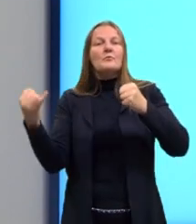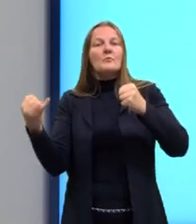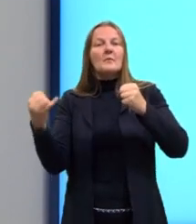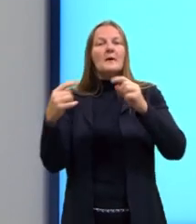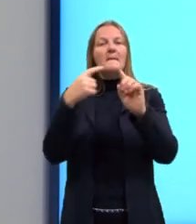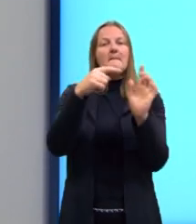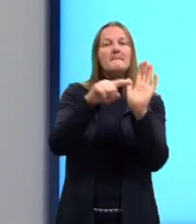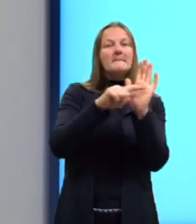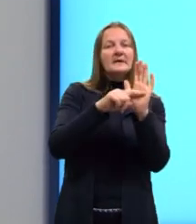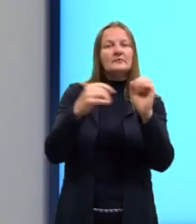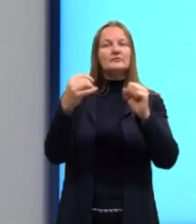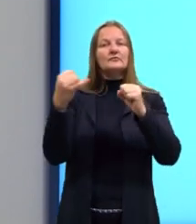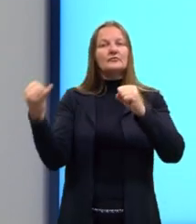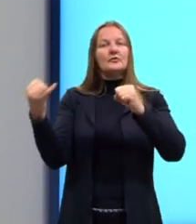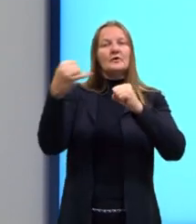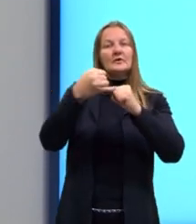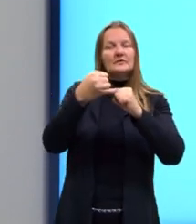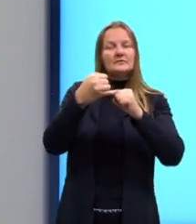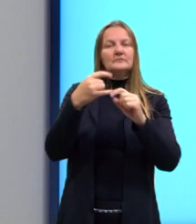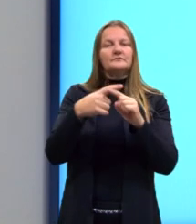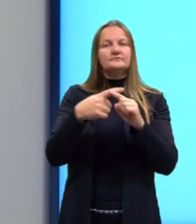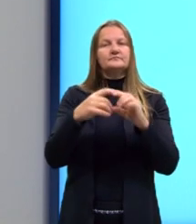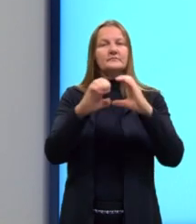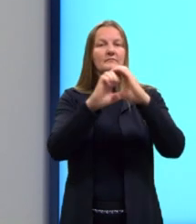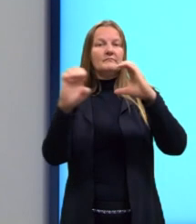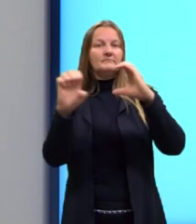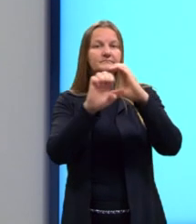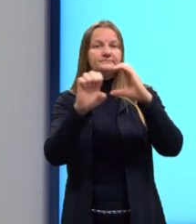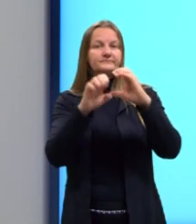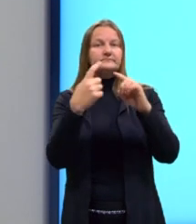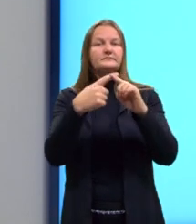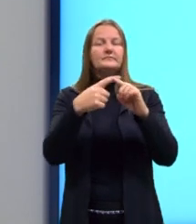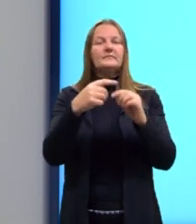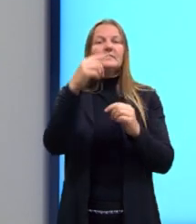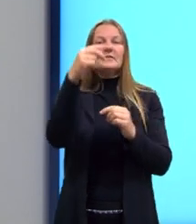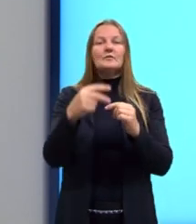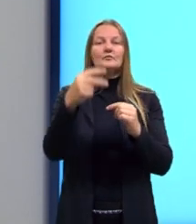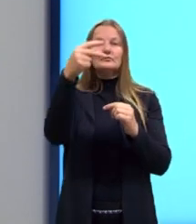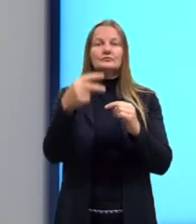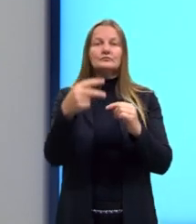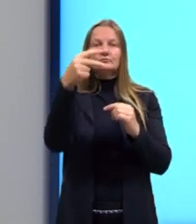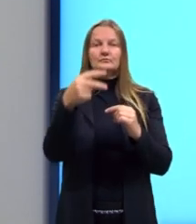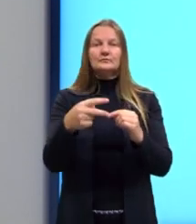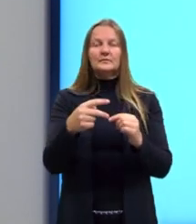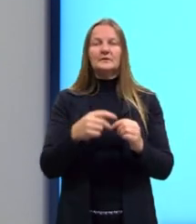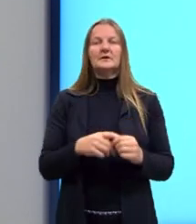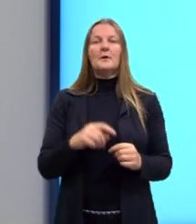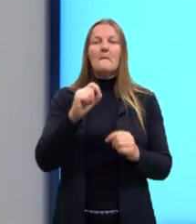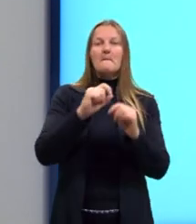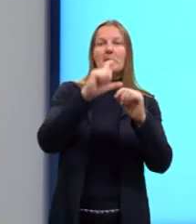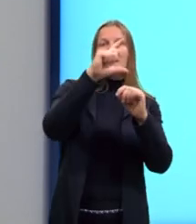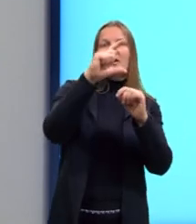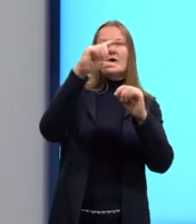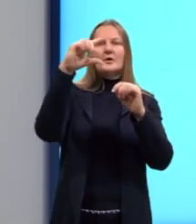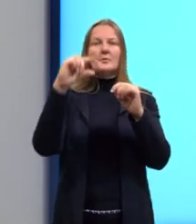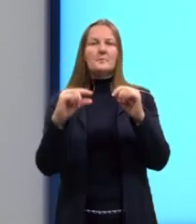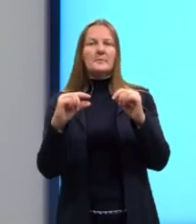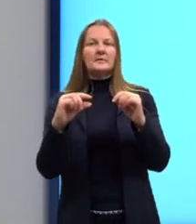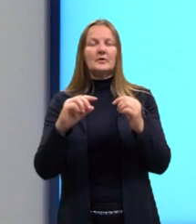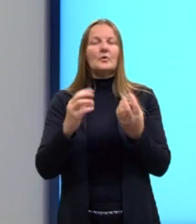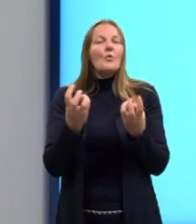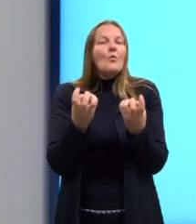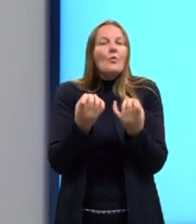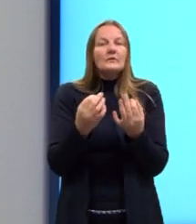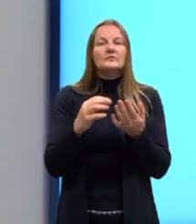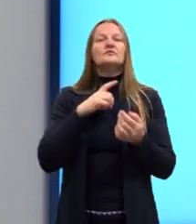também podemos fazer potencial padrão do maior menos o potencial-padrão do menor Então se a gente vai ter